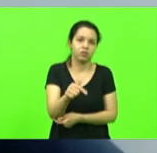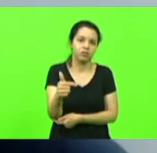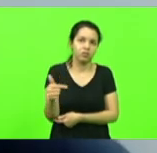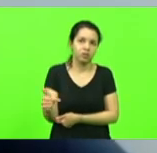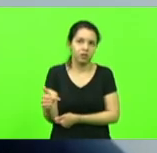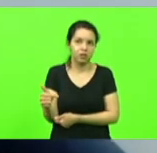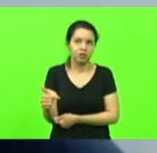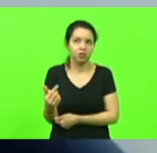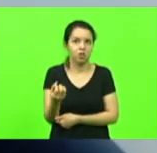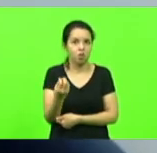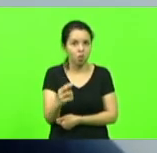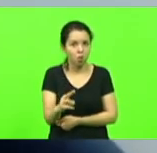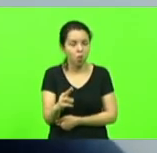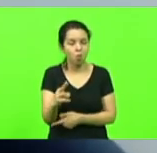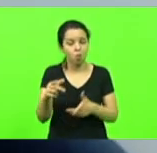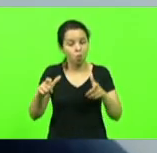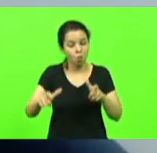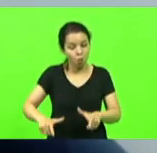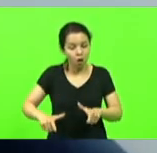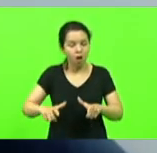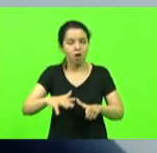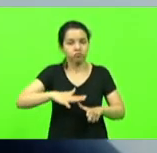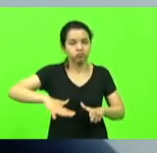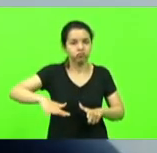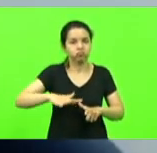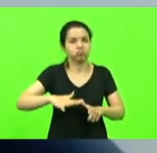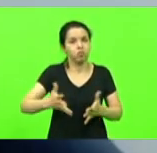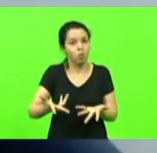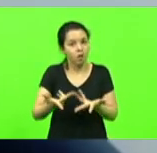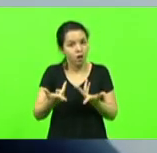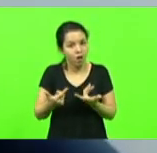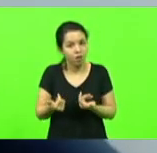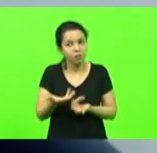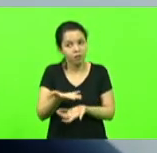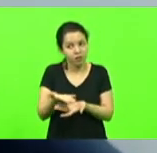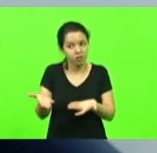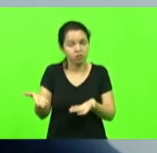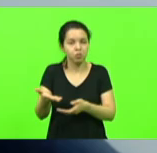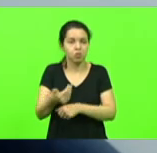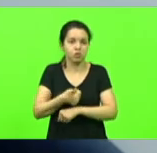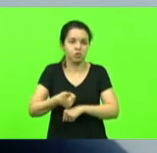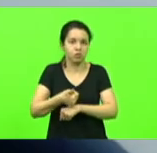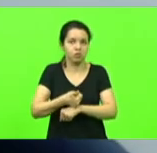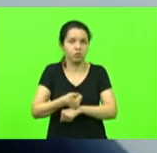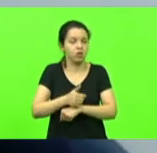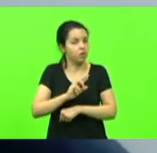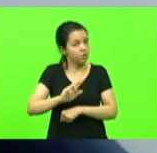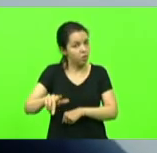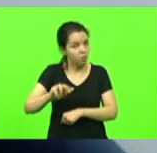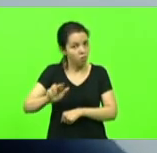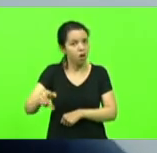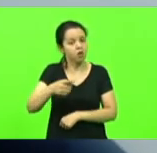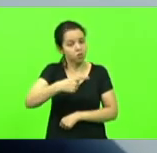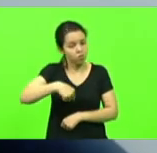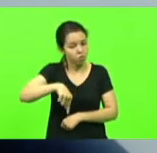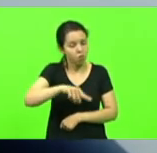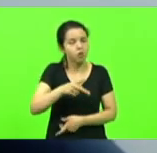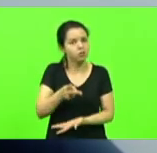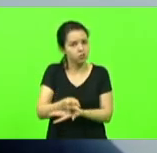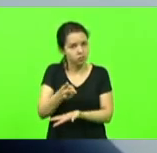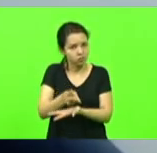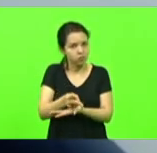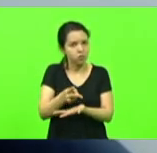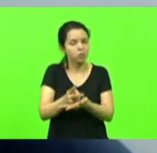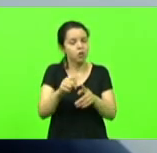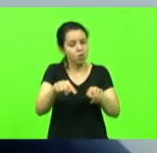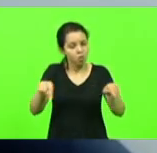um ambiente de qualidade para esses profissionais, né, e que não é esse o caso. A gente tem sempre, sim, ambientes muito